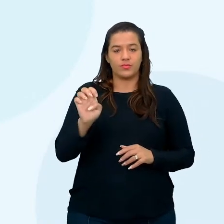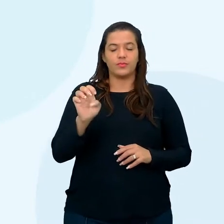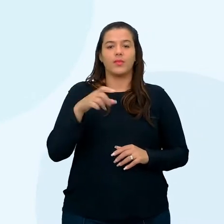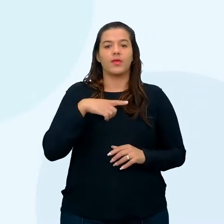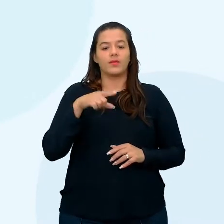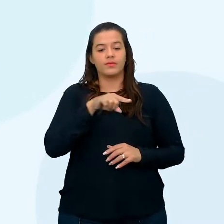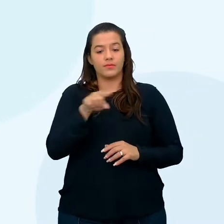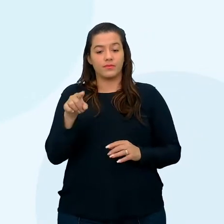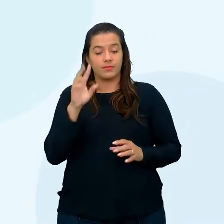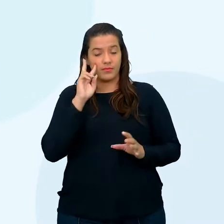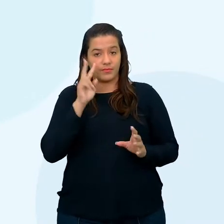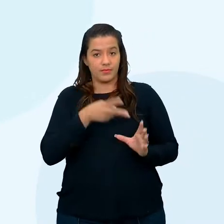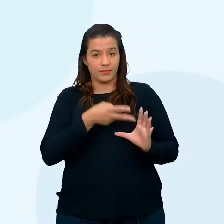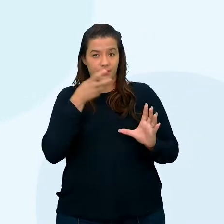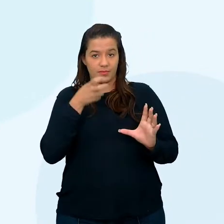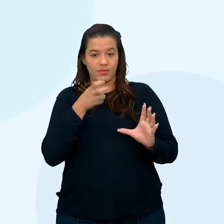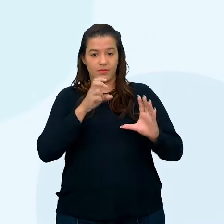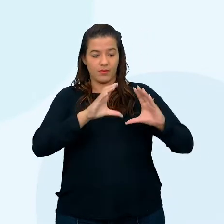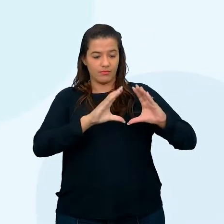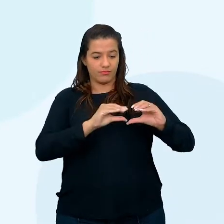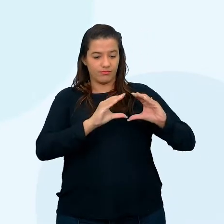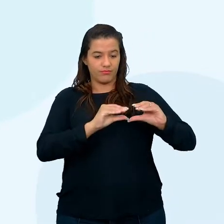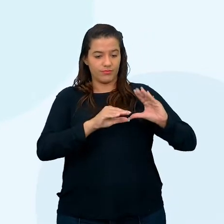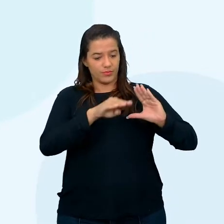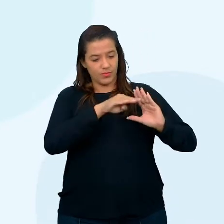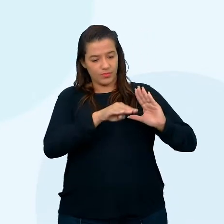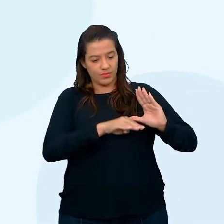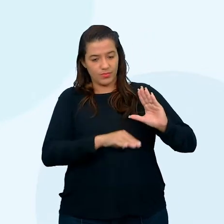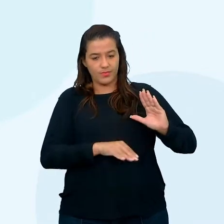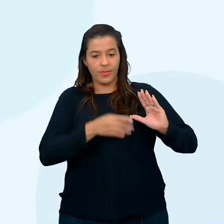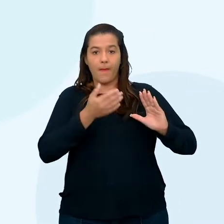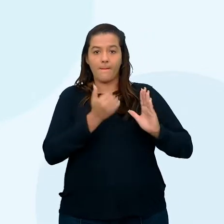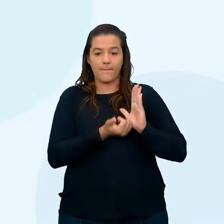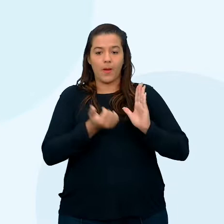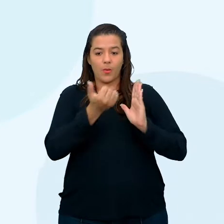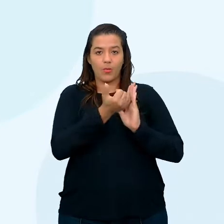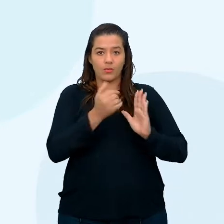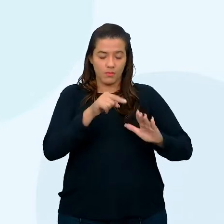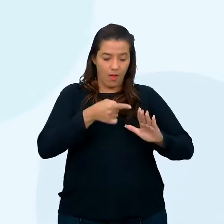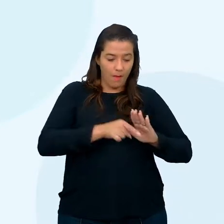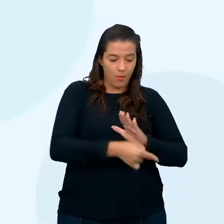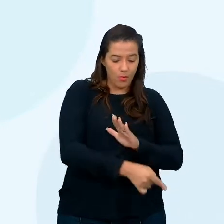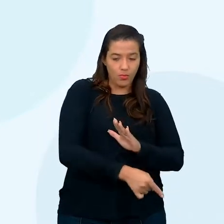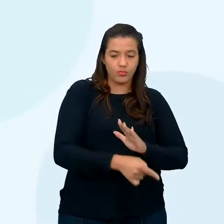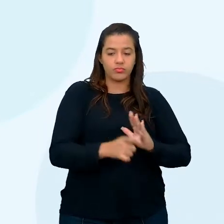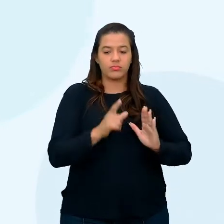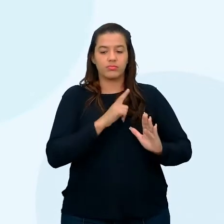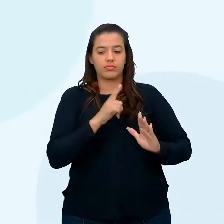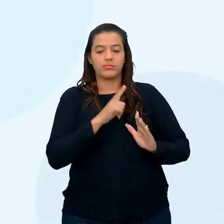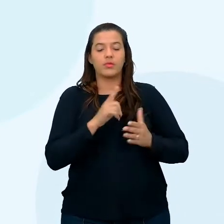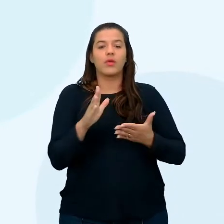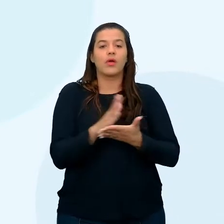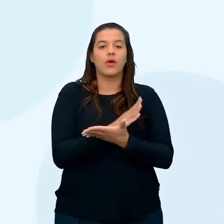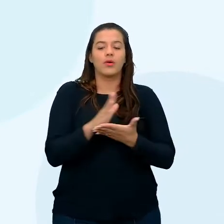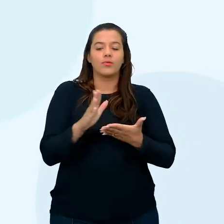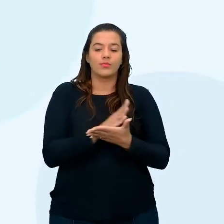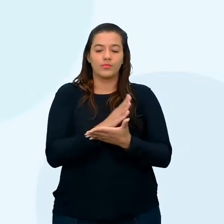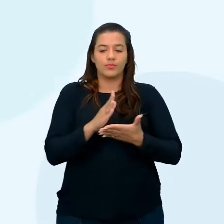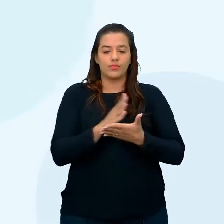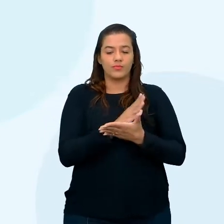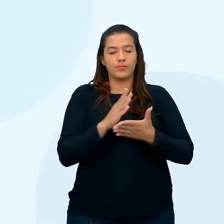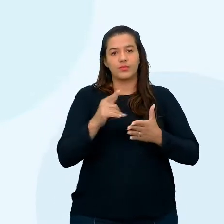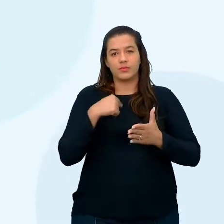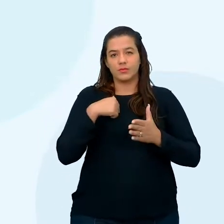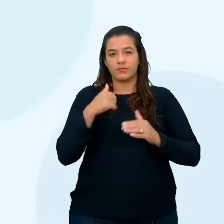das rochas, com mais aprofundamento, né? Mas a gente tem aí horizontes, onde